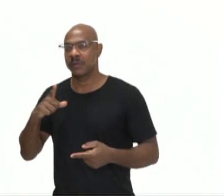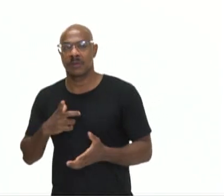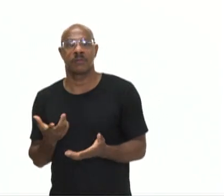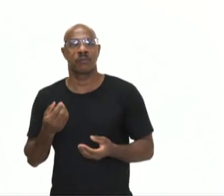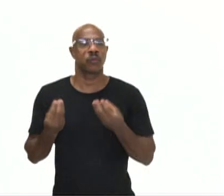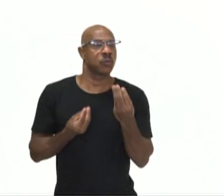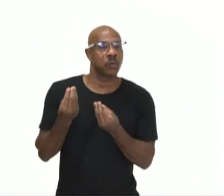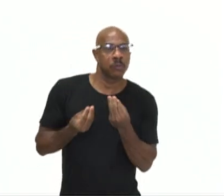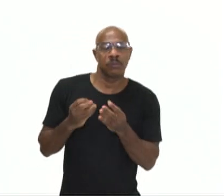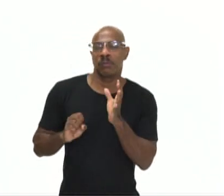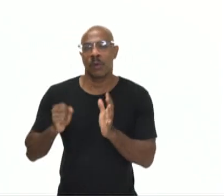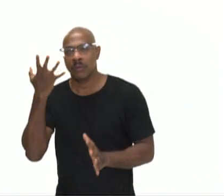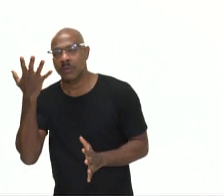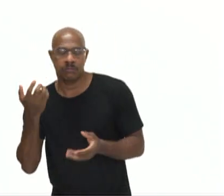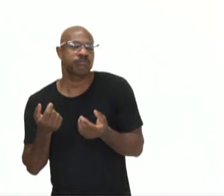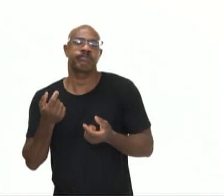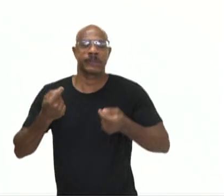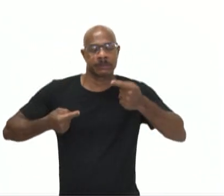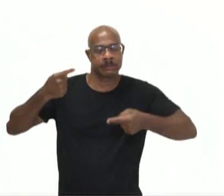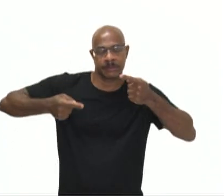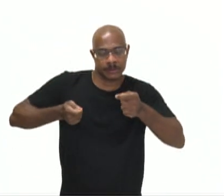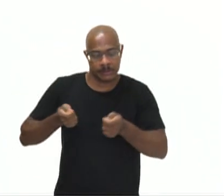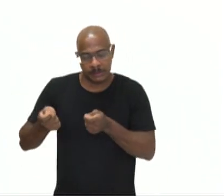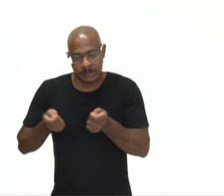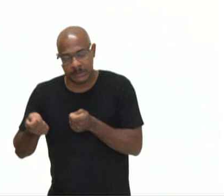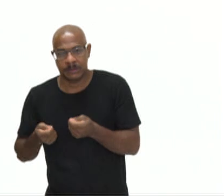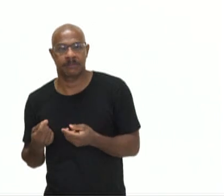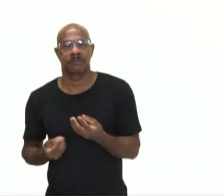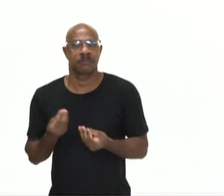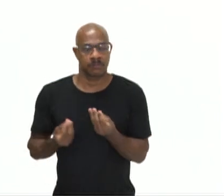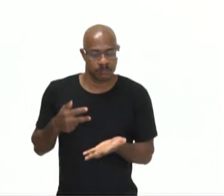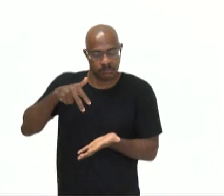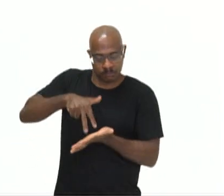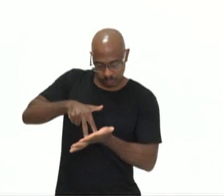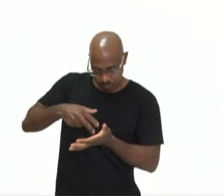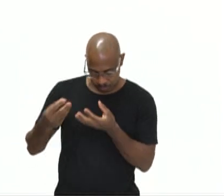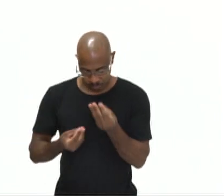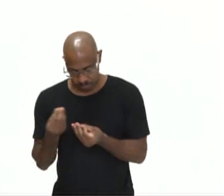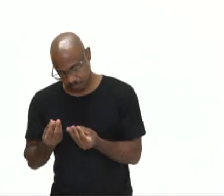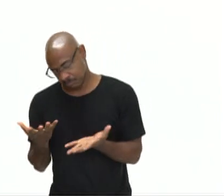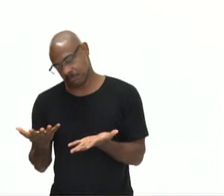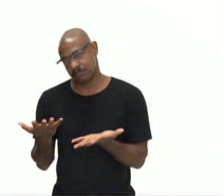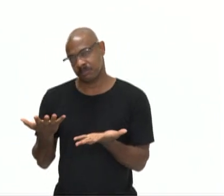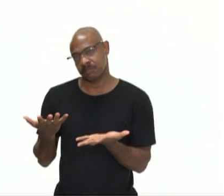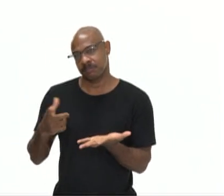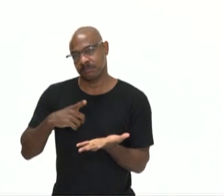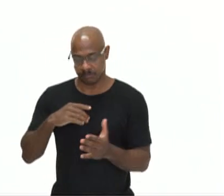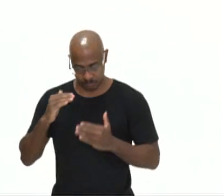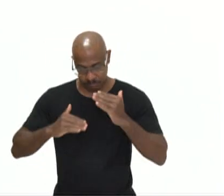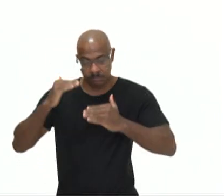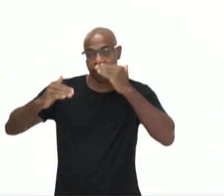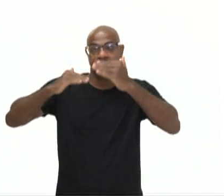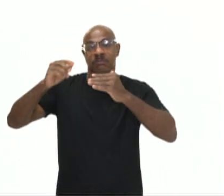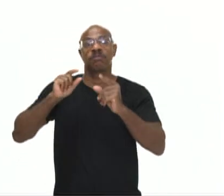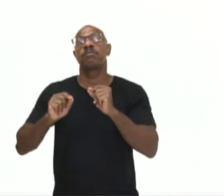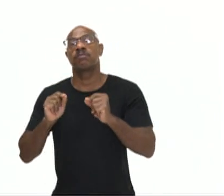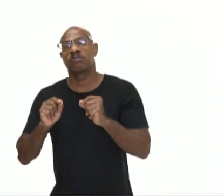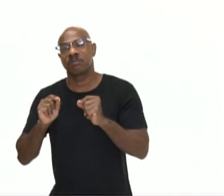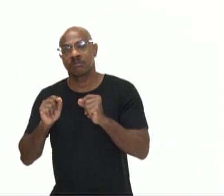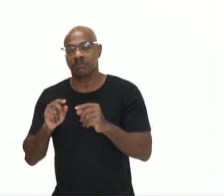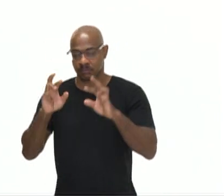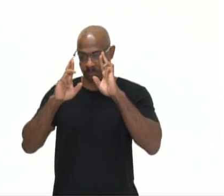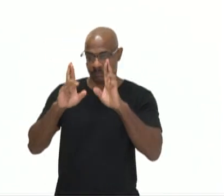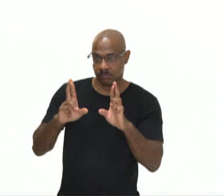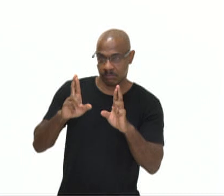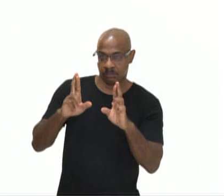e argumentos que possam sustentar o posicionamento a ser defendido, desenvolver uma atitude de respeito